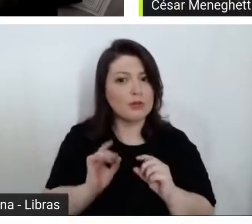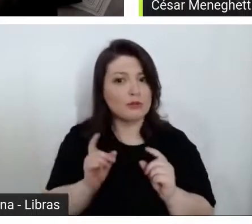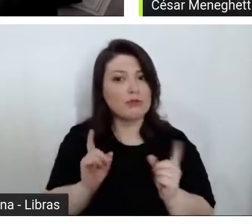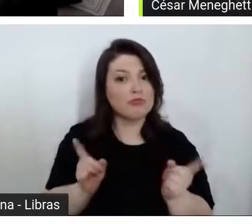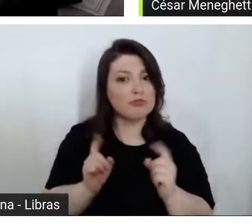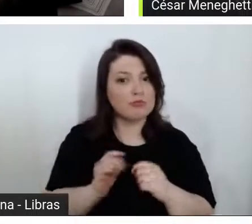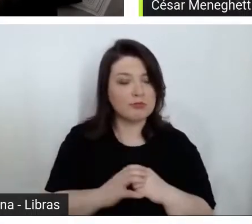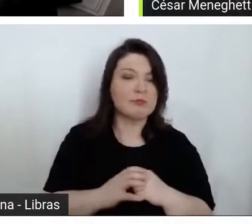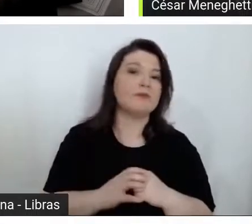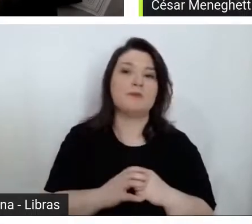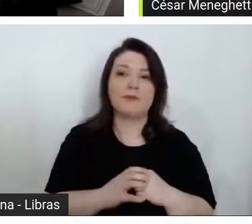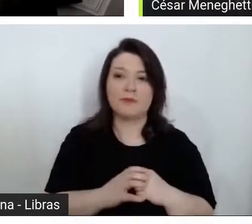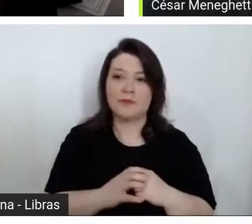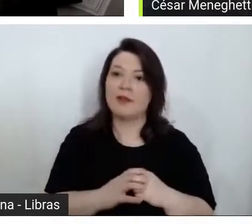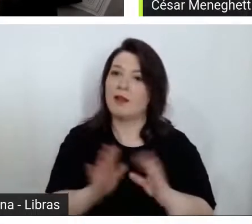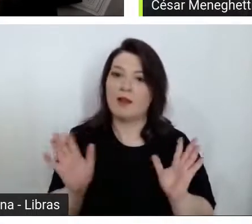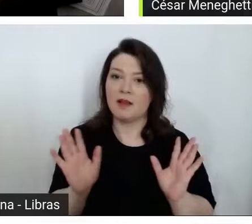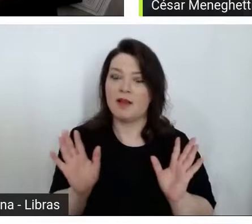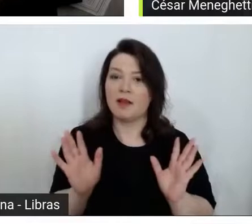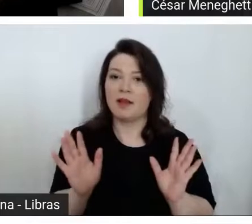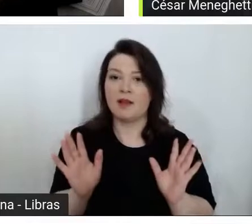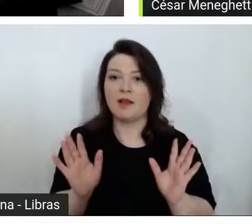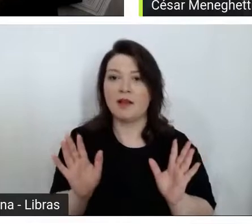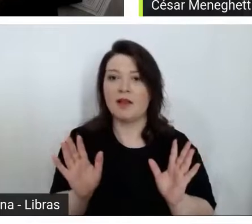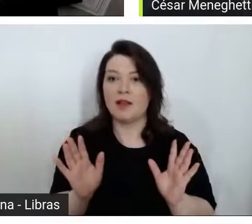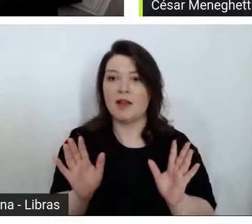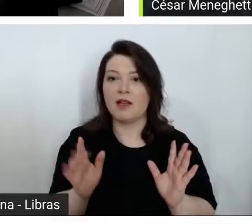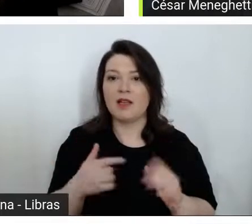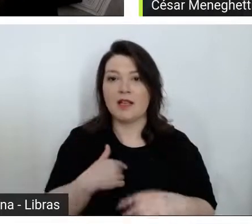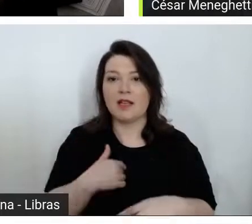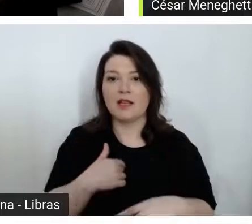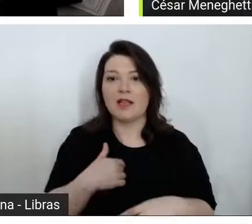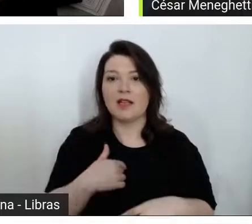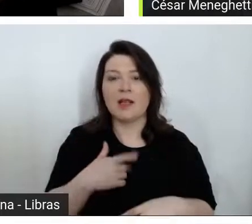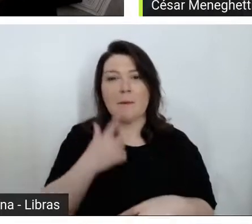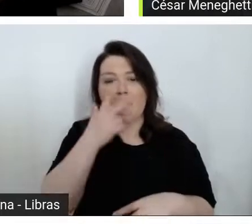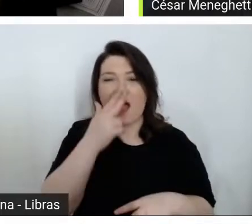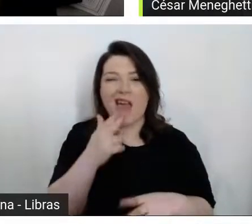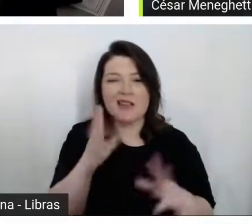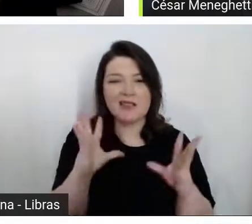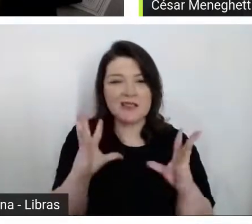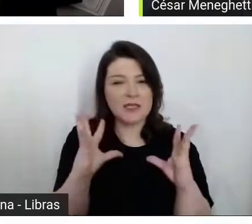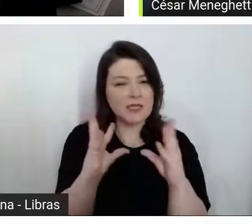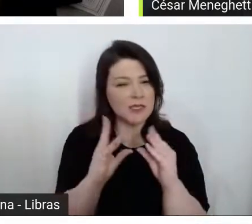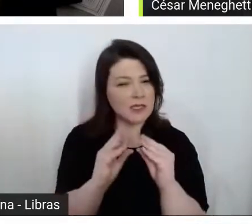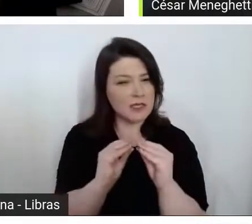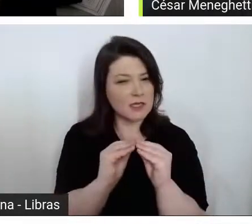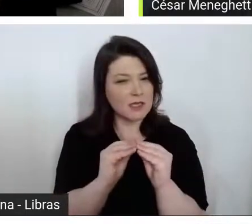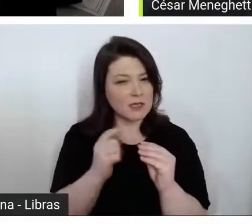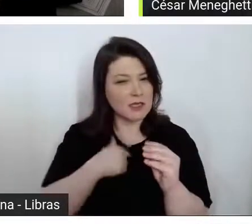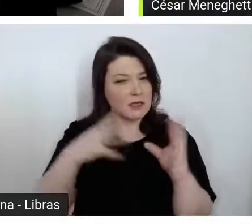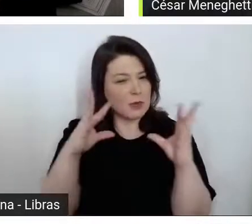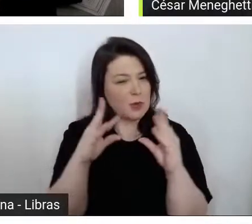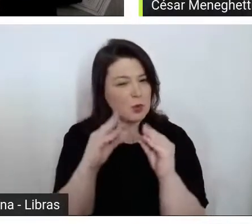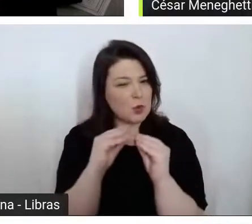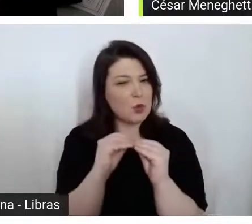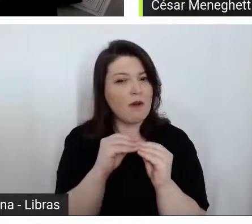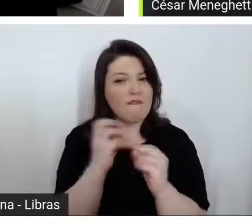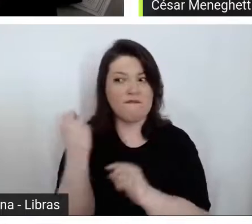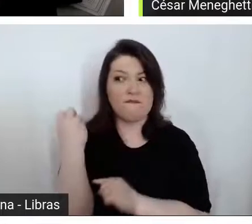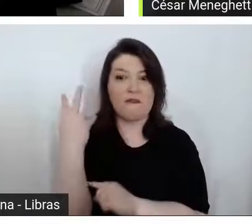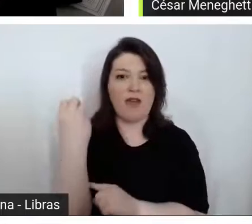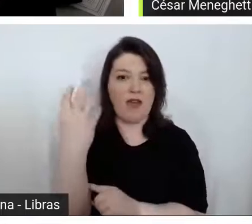Então, Displacement é meio um pouco uma síntese dessas viagens. Porque a